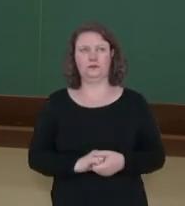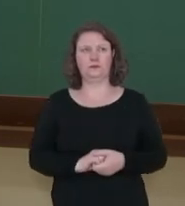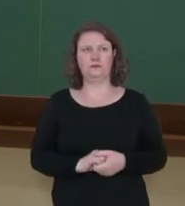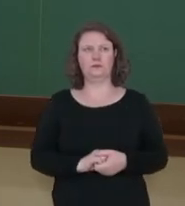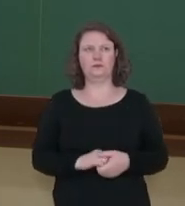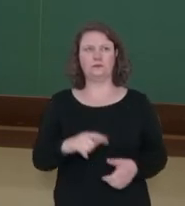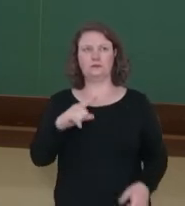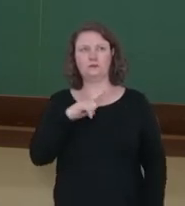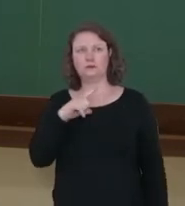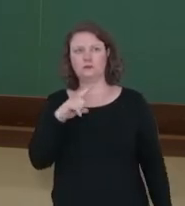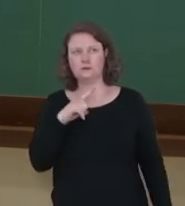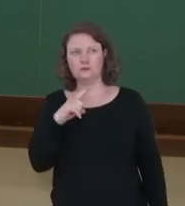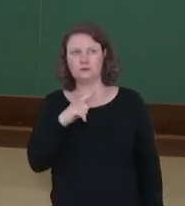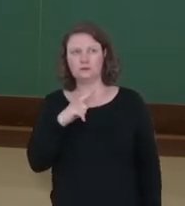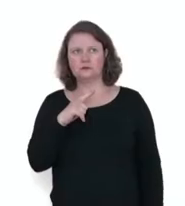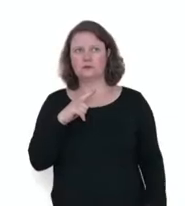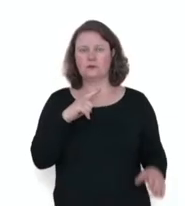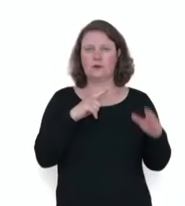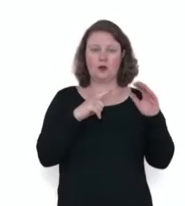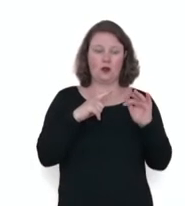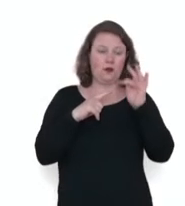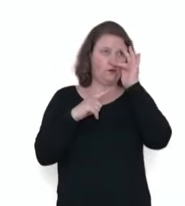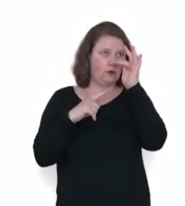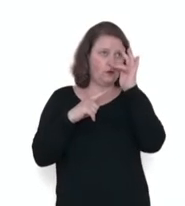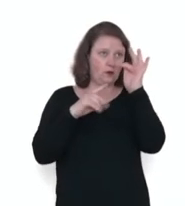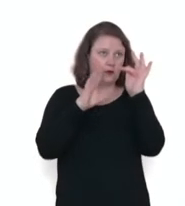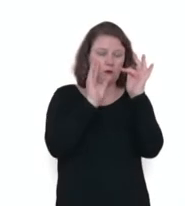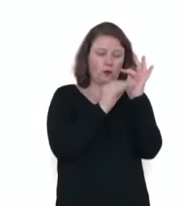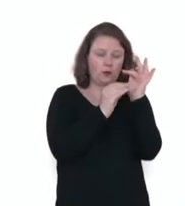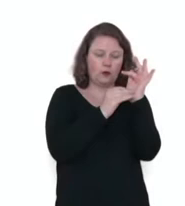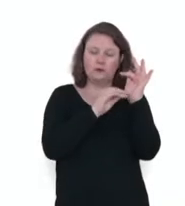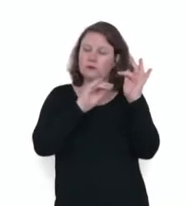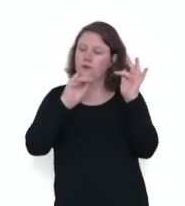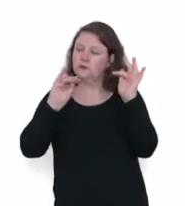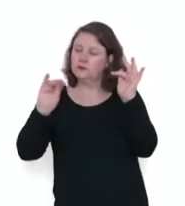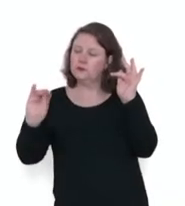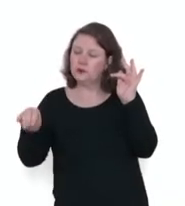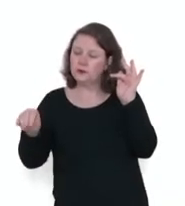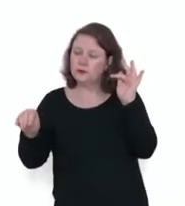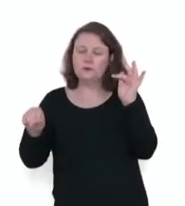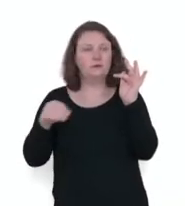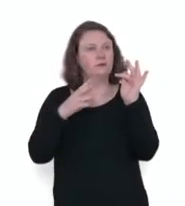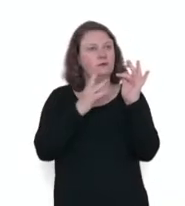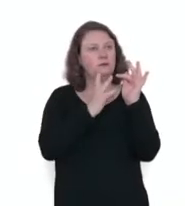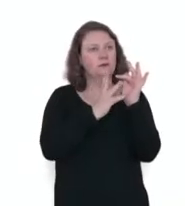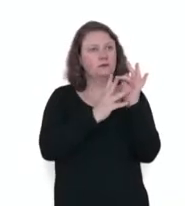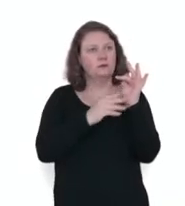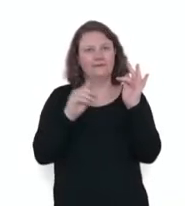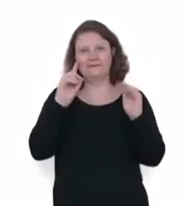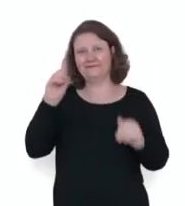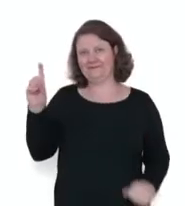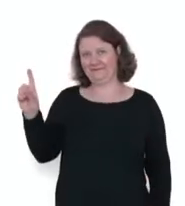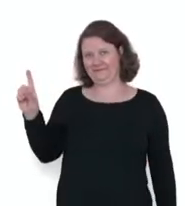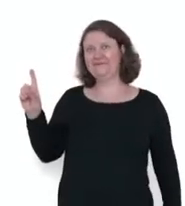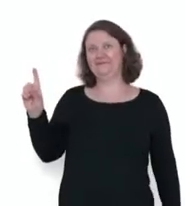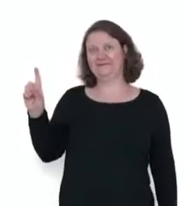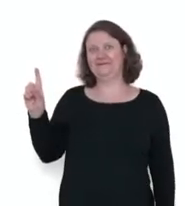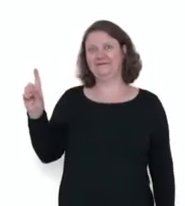aqui a planta doadora, a coleta de pólen com um pincelzinho ali e aqui a